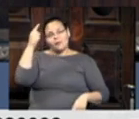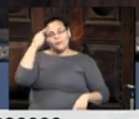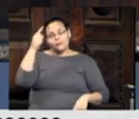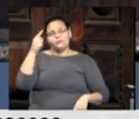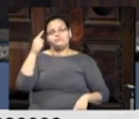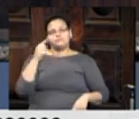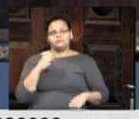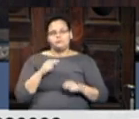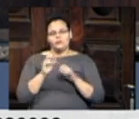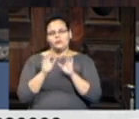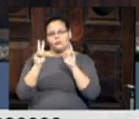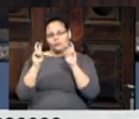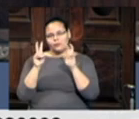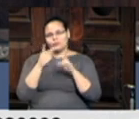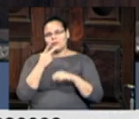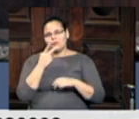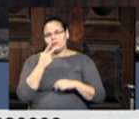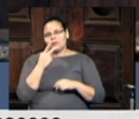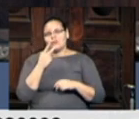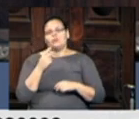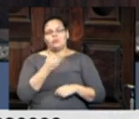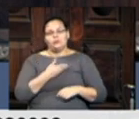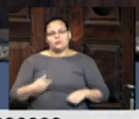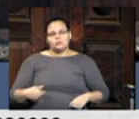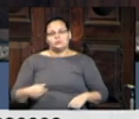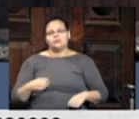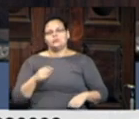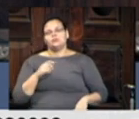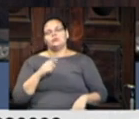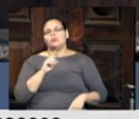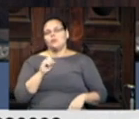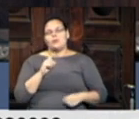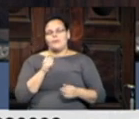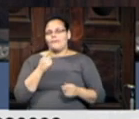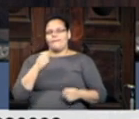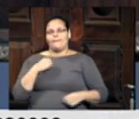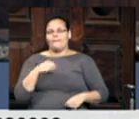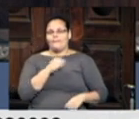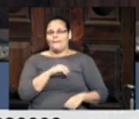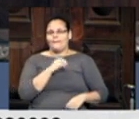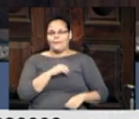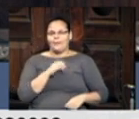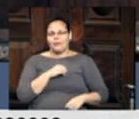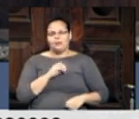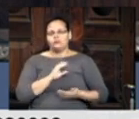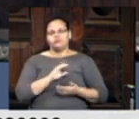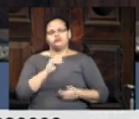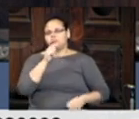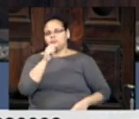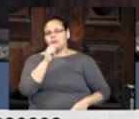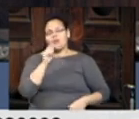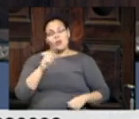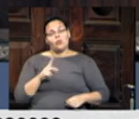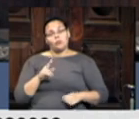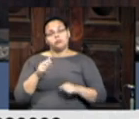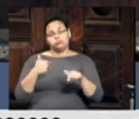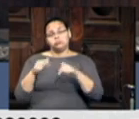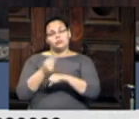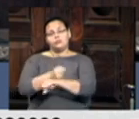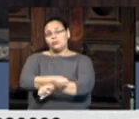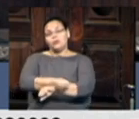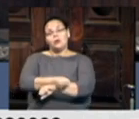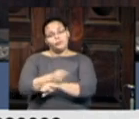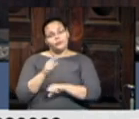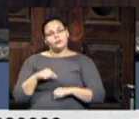em exercício, que o trabalho não pago, não remunerado é trabalho escravo, o servidor público cumpre a